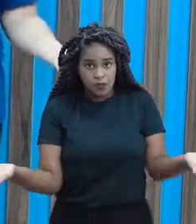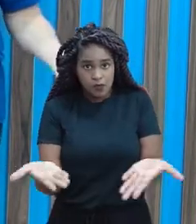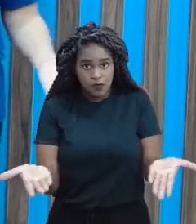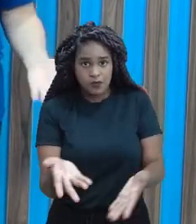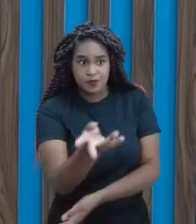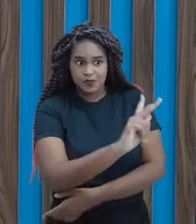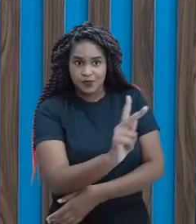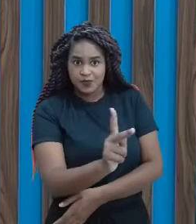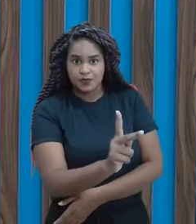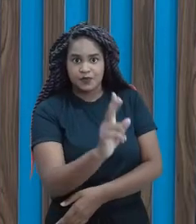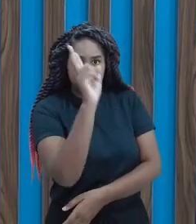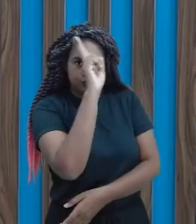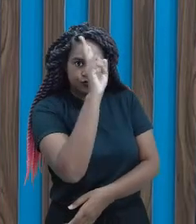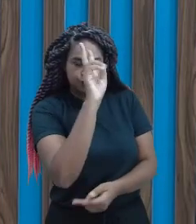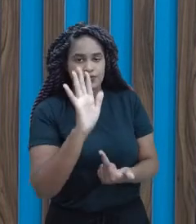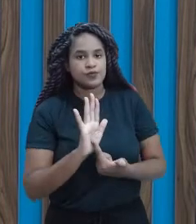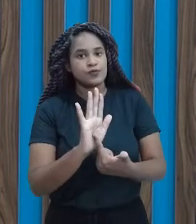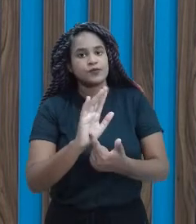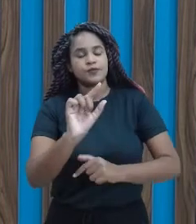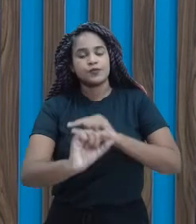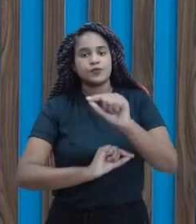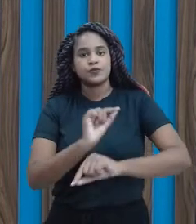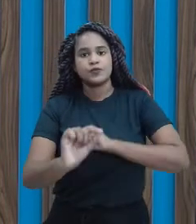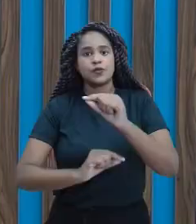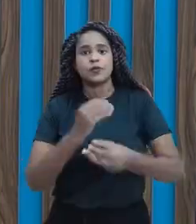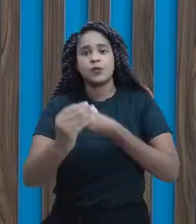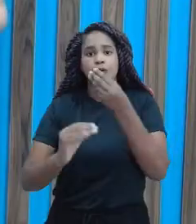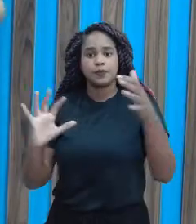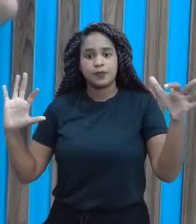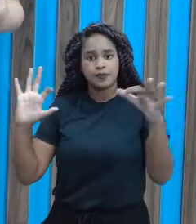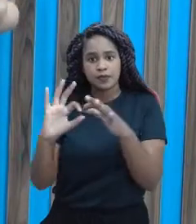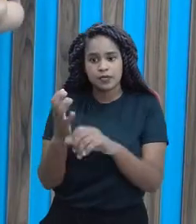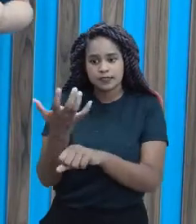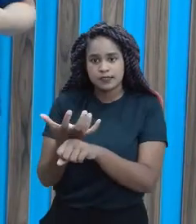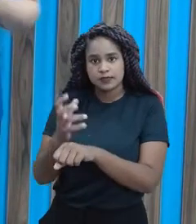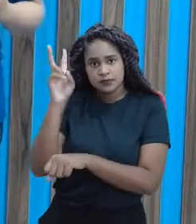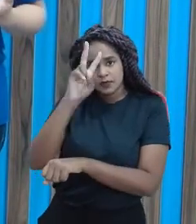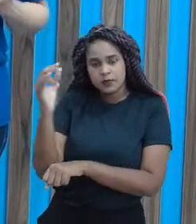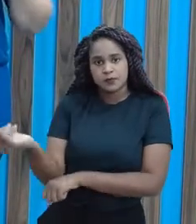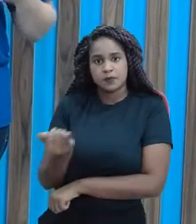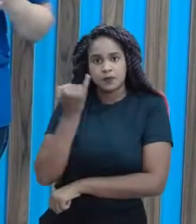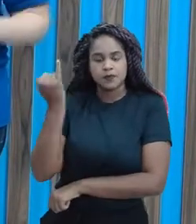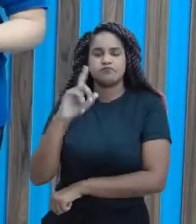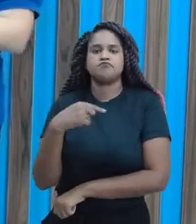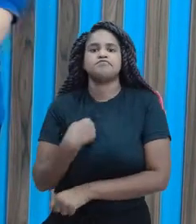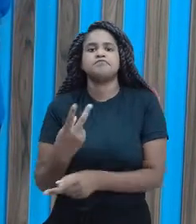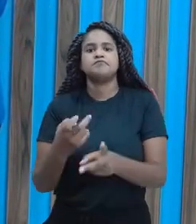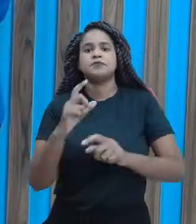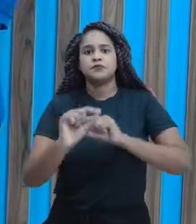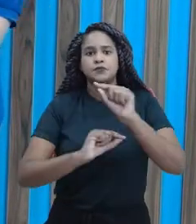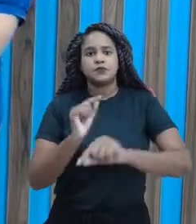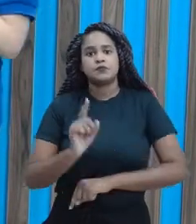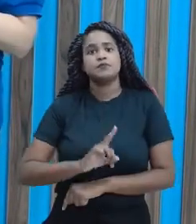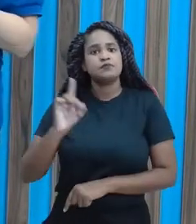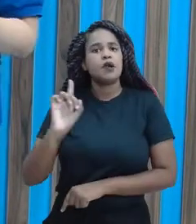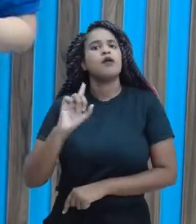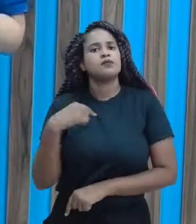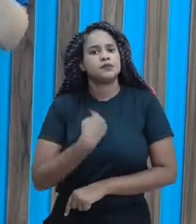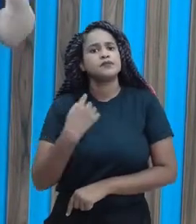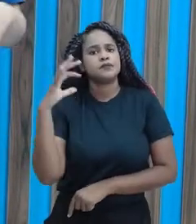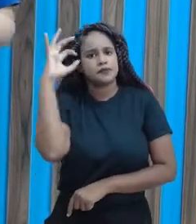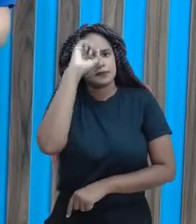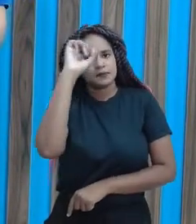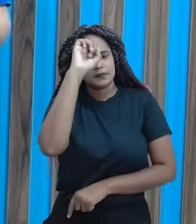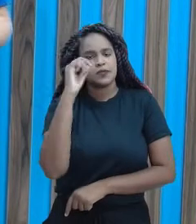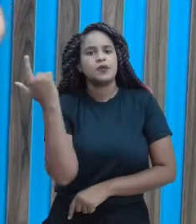surpresa de história, que traz para a gente esse tipo de relação, esse tipo de importância, a gente verifica aqui. Claro, daqui a gente vai aprender, vai